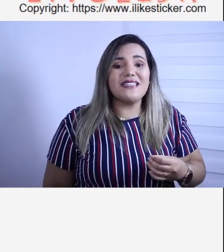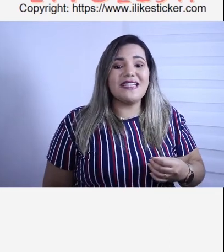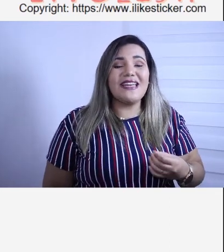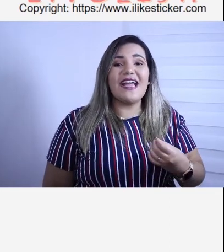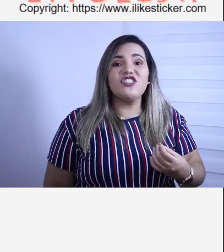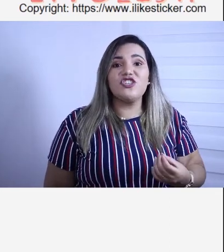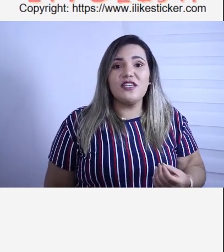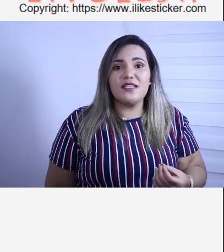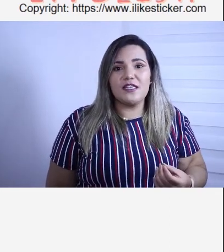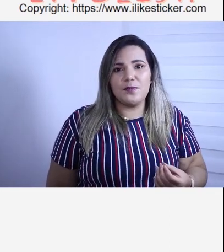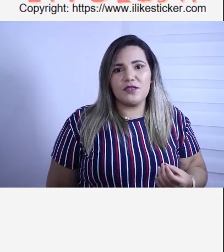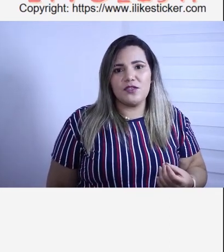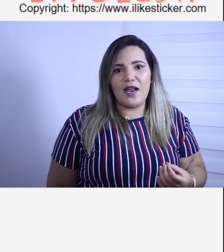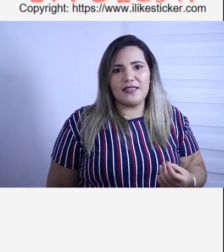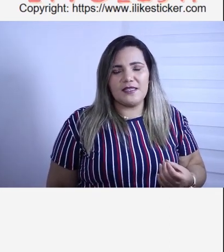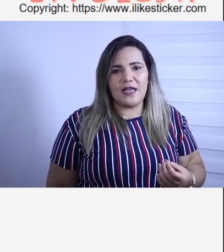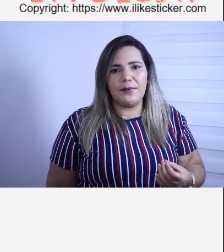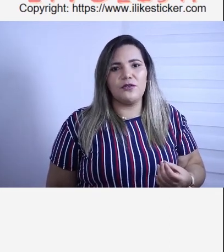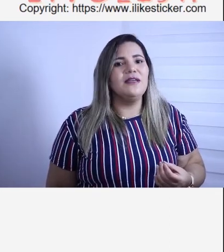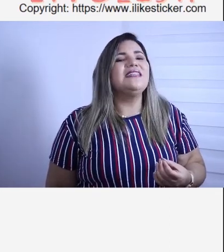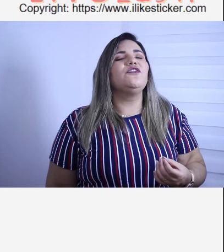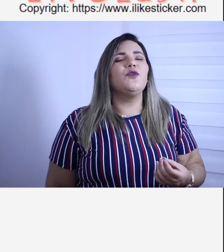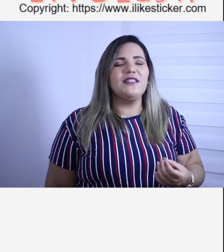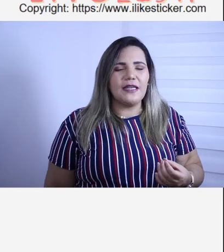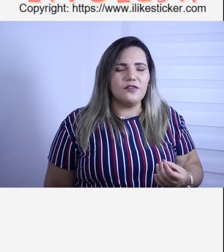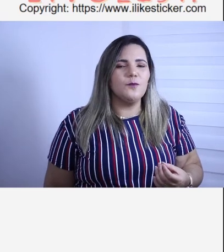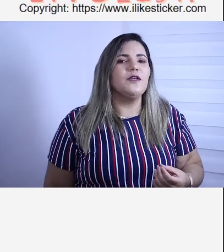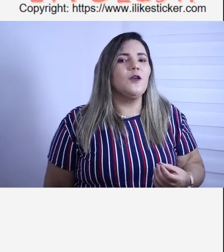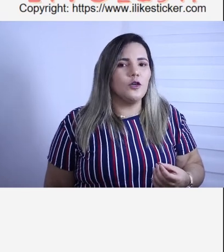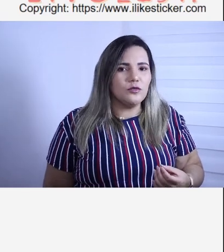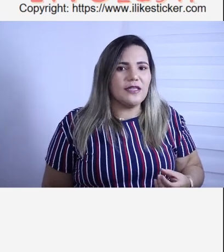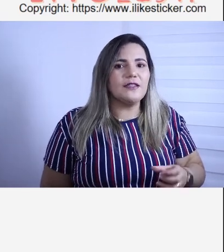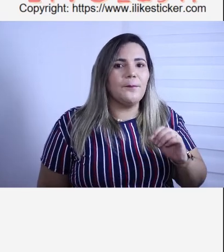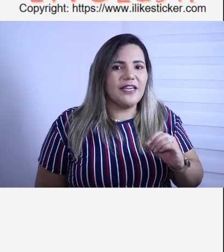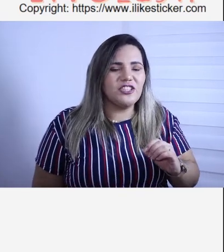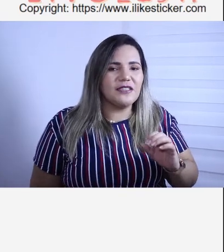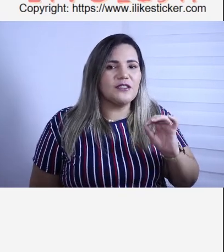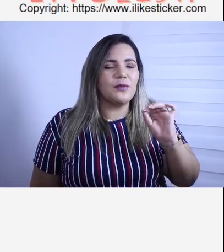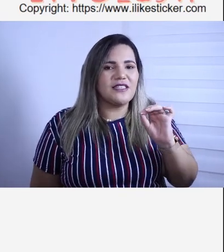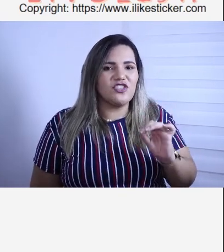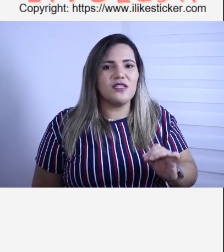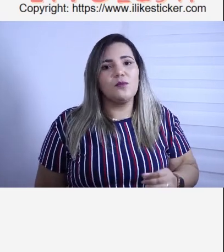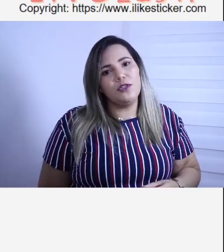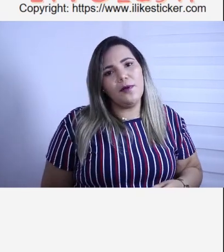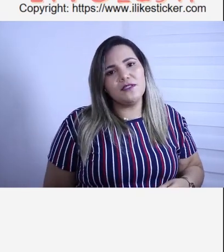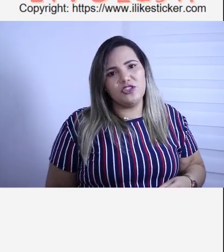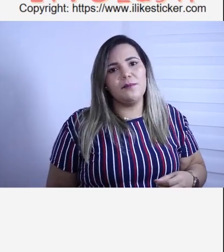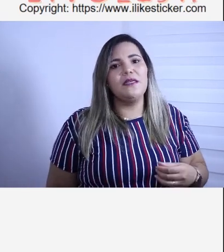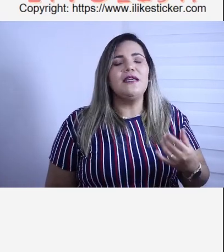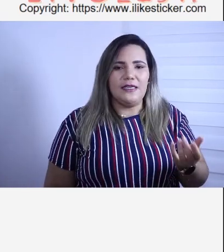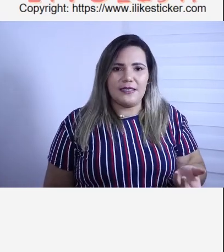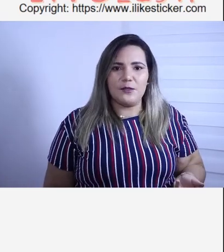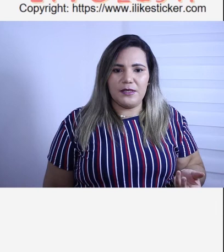é vocês conhecerem agir é só de falar de nesse capítulo filme tem viu e como tem então preste atenção porque essa geração